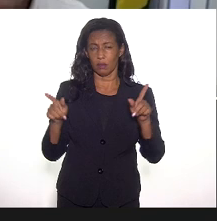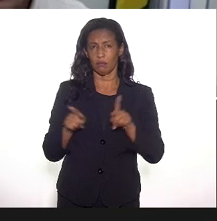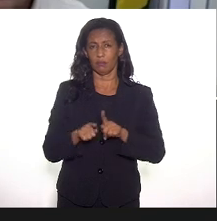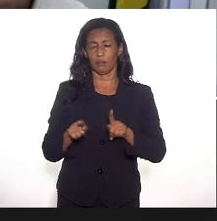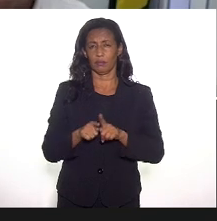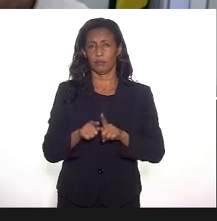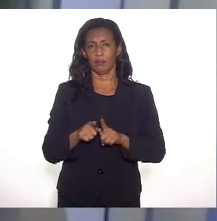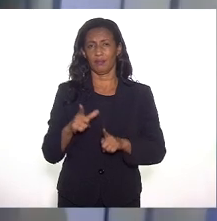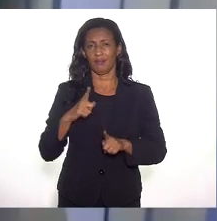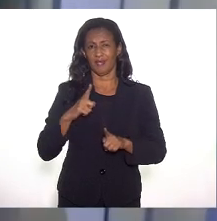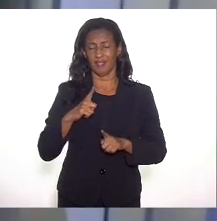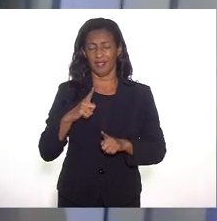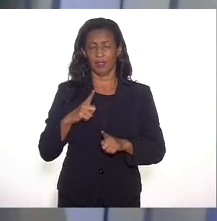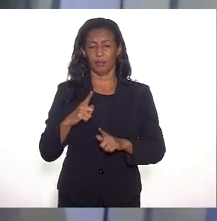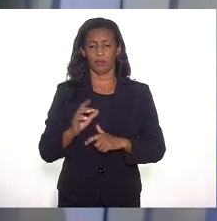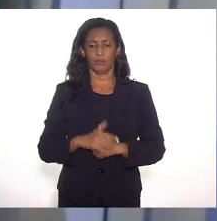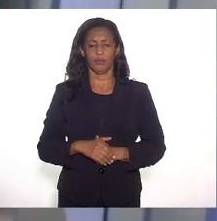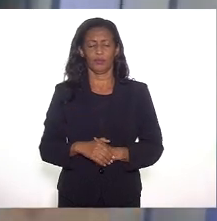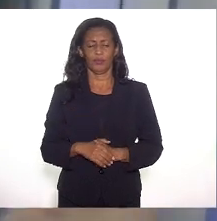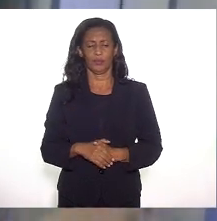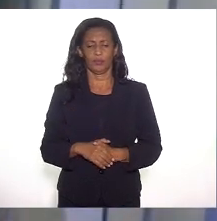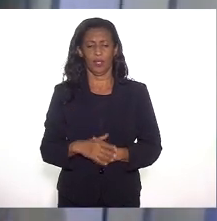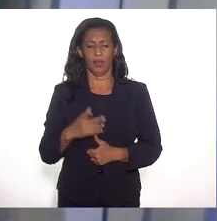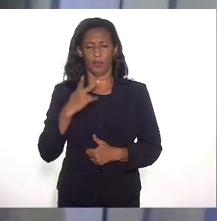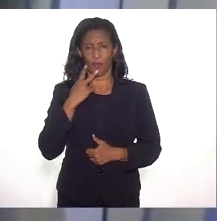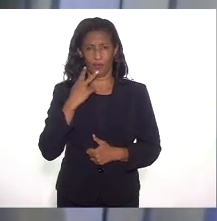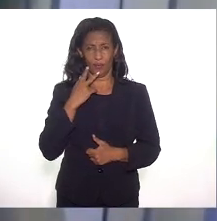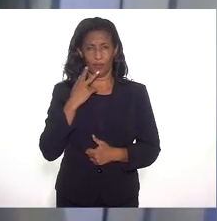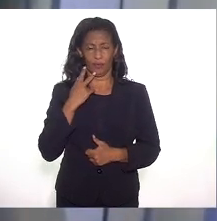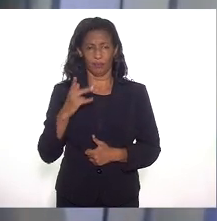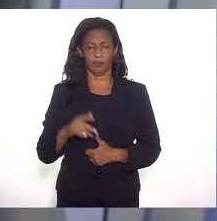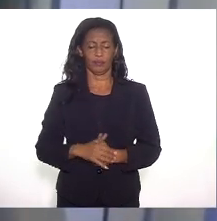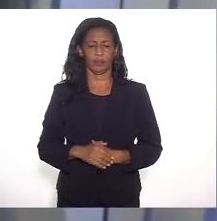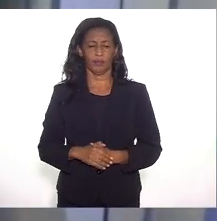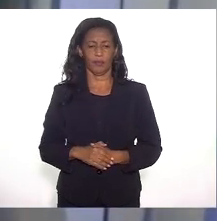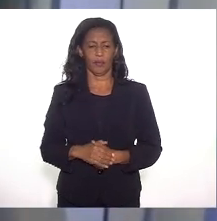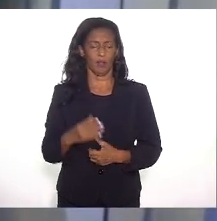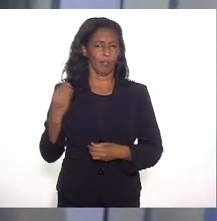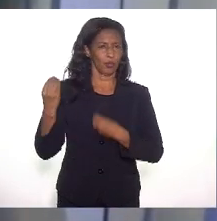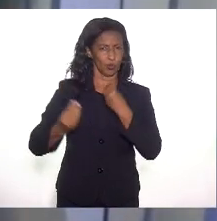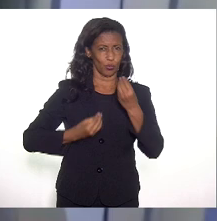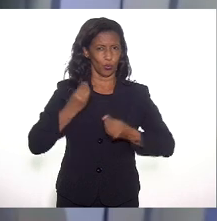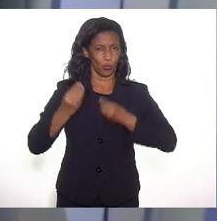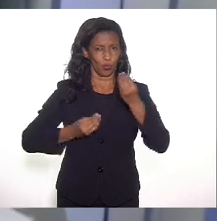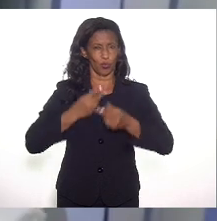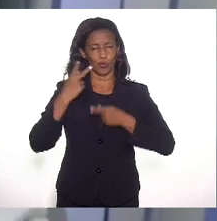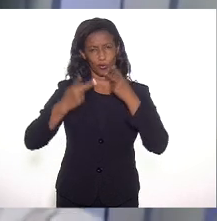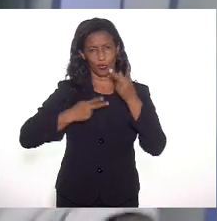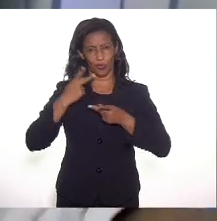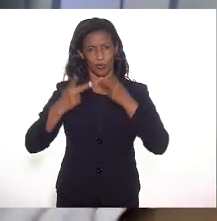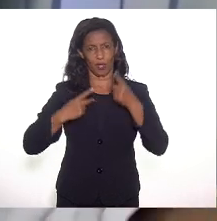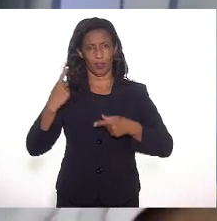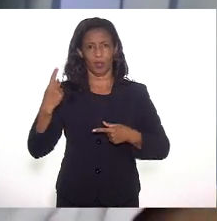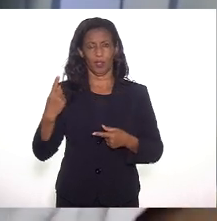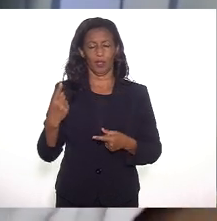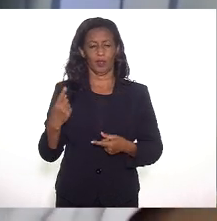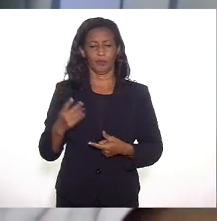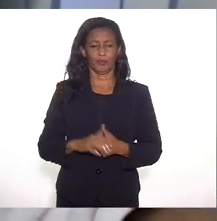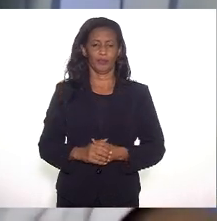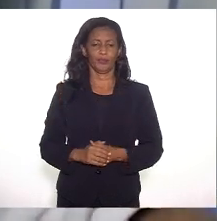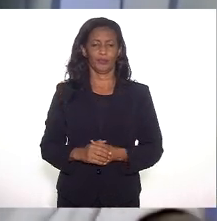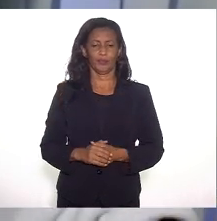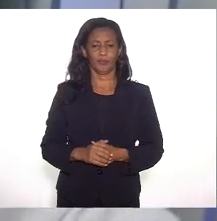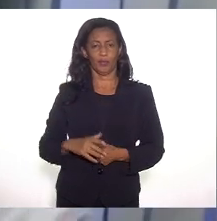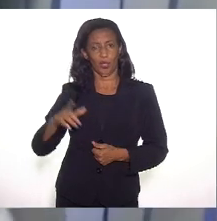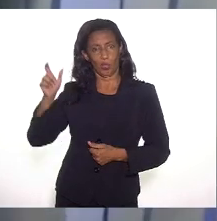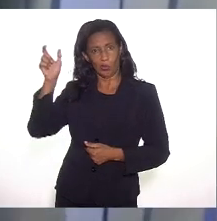e tem tido muita repercussão esse detalhe, mas como muitos dizem, né, deputada Marta, o diabo mora no detalhe, né?